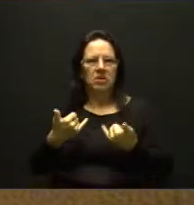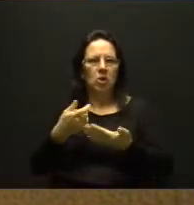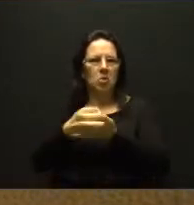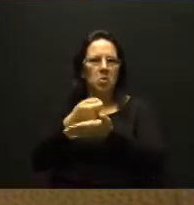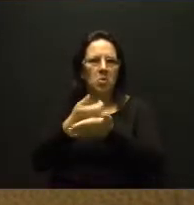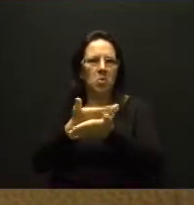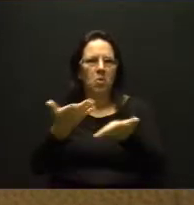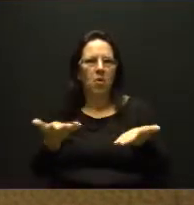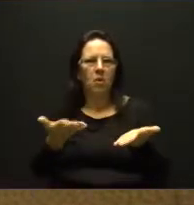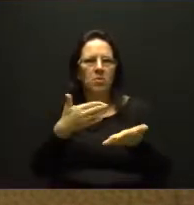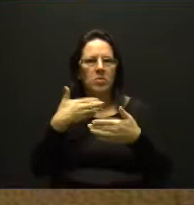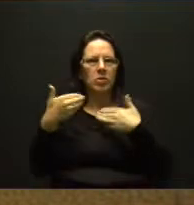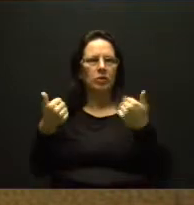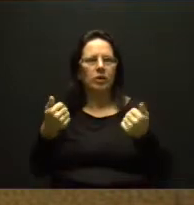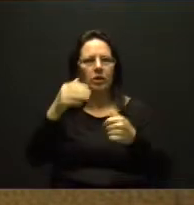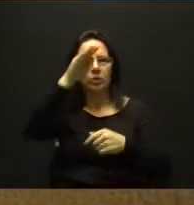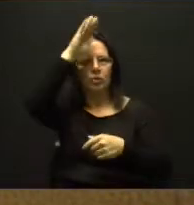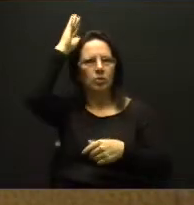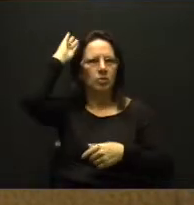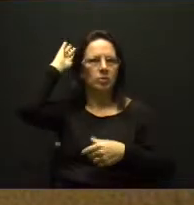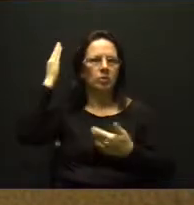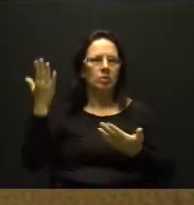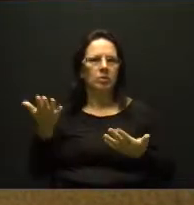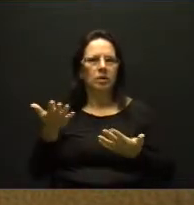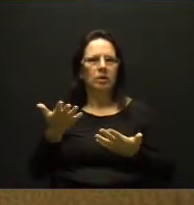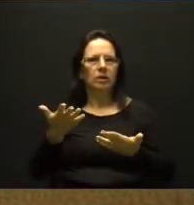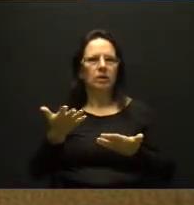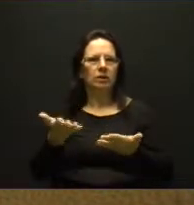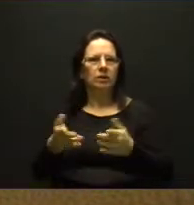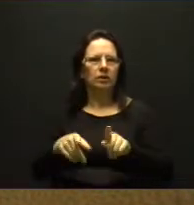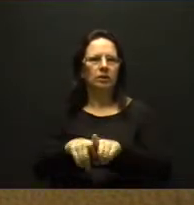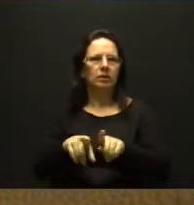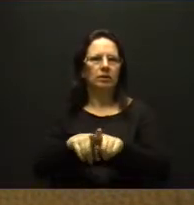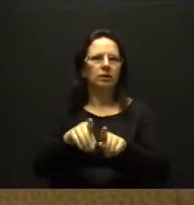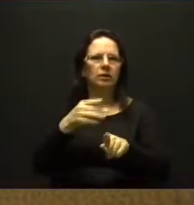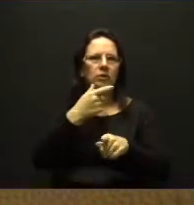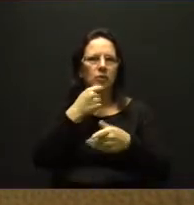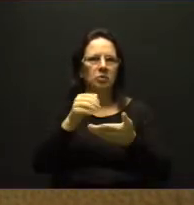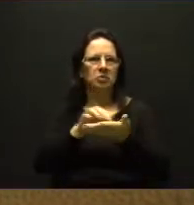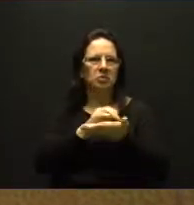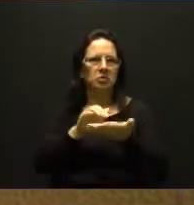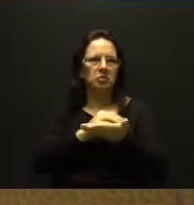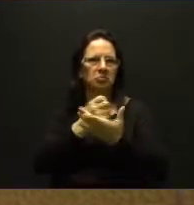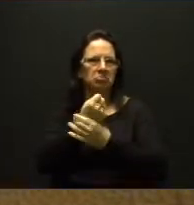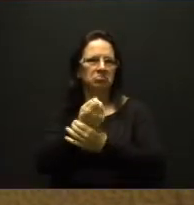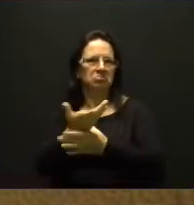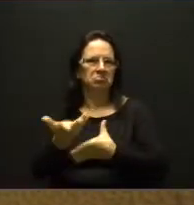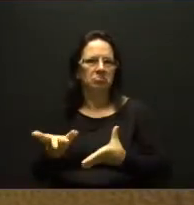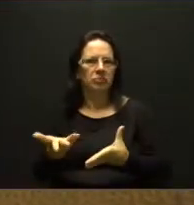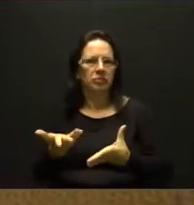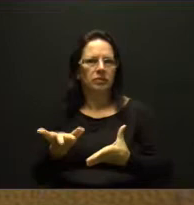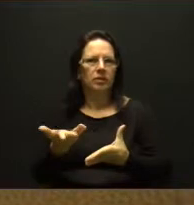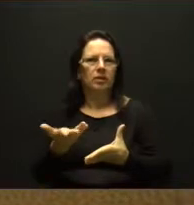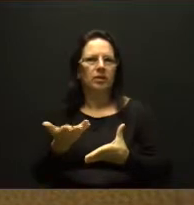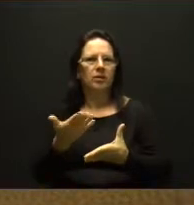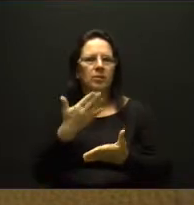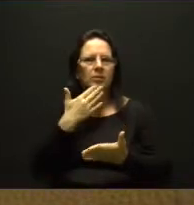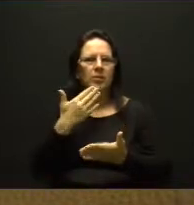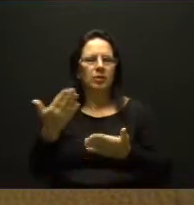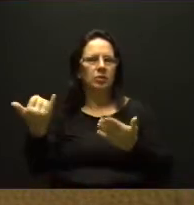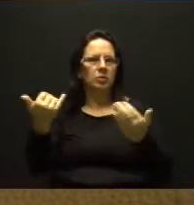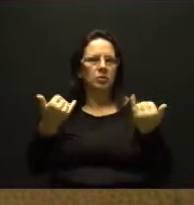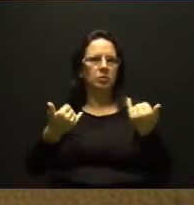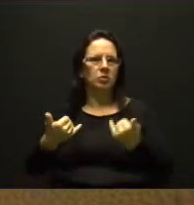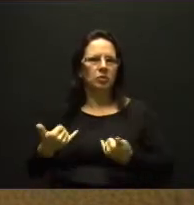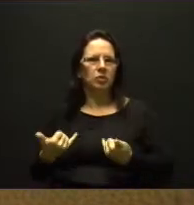melhoria o corpo de bombeiro é o verdadeiro sabonete secretário de segurança pública pedimos ao retorno do ato de